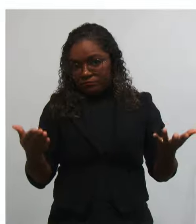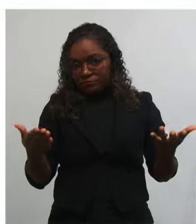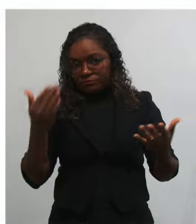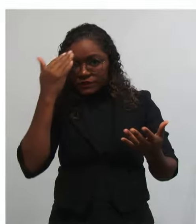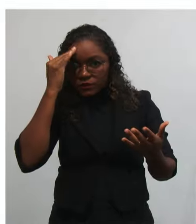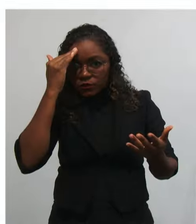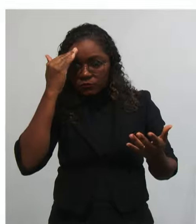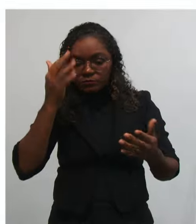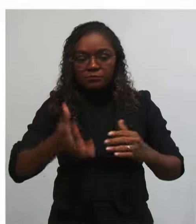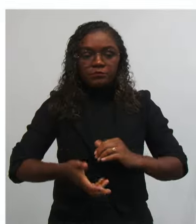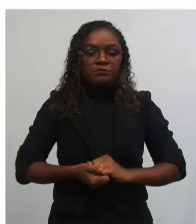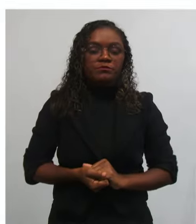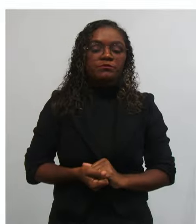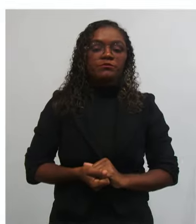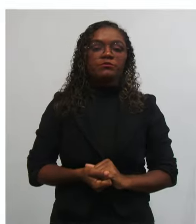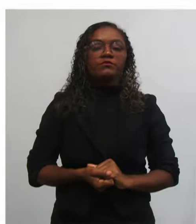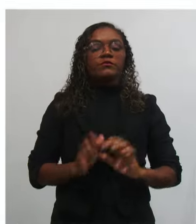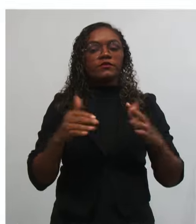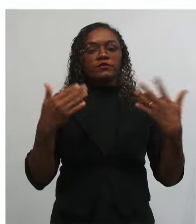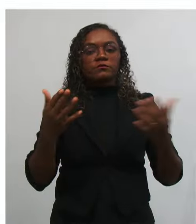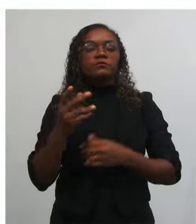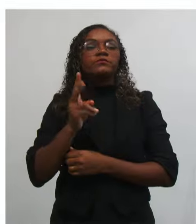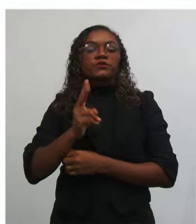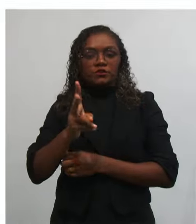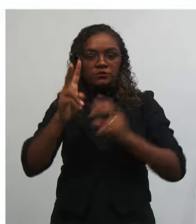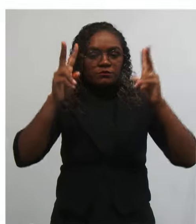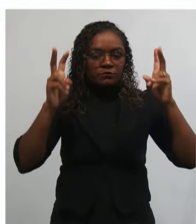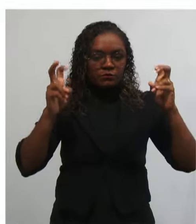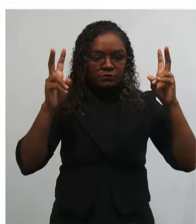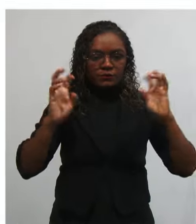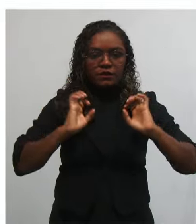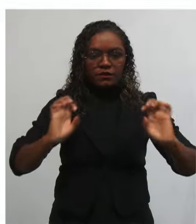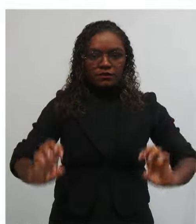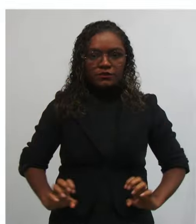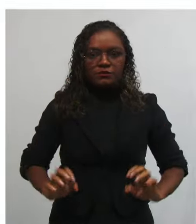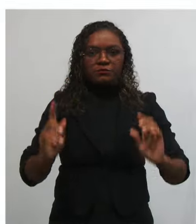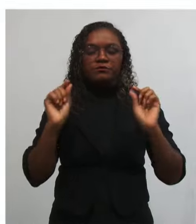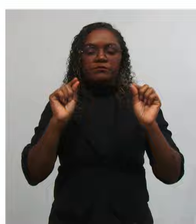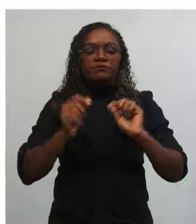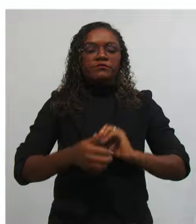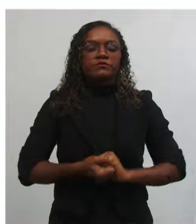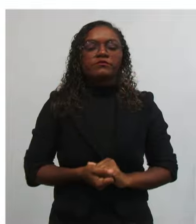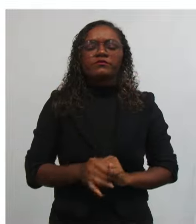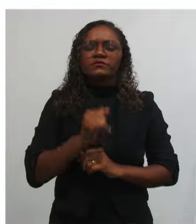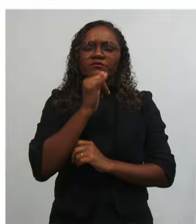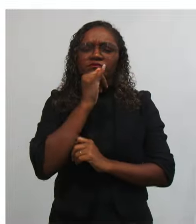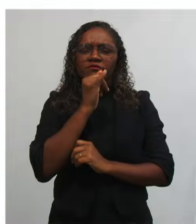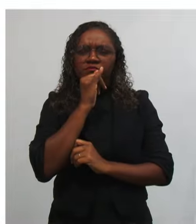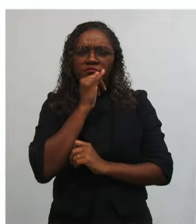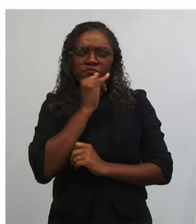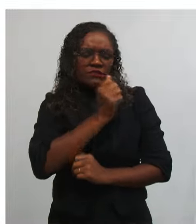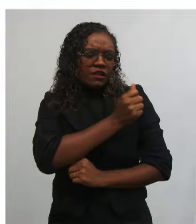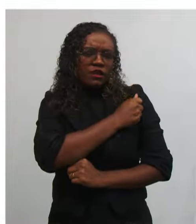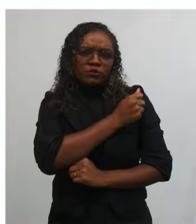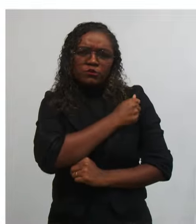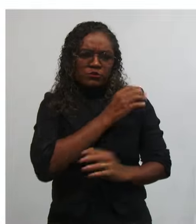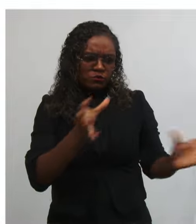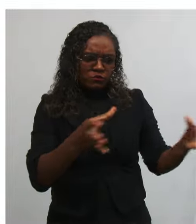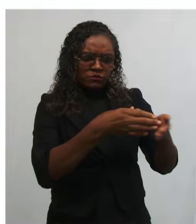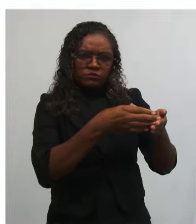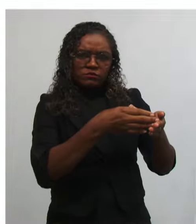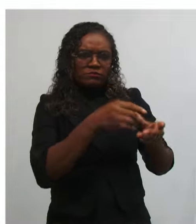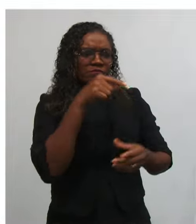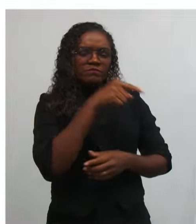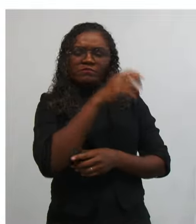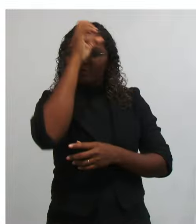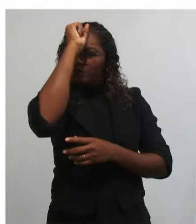ainda sobre a ética quando os nossos estudantes manifestam um desempenho insatisfatório E aí professora Quando é quando o meu